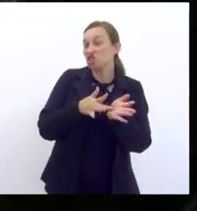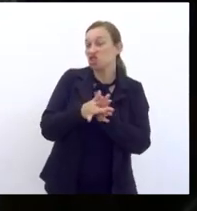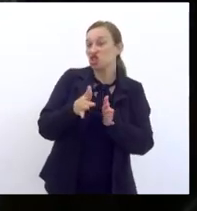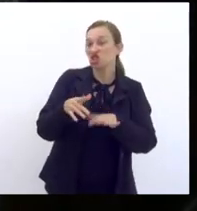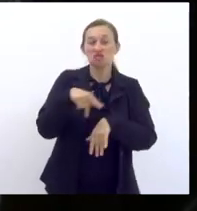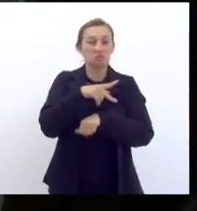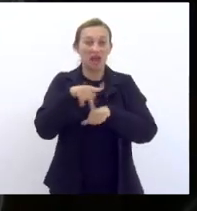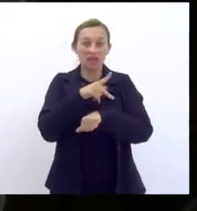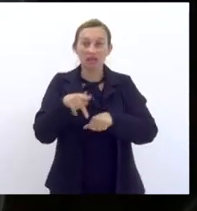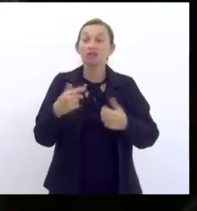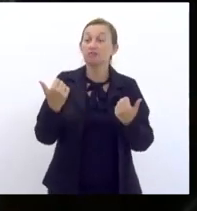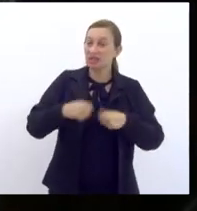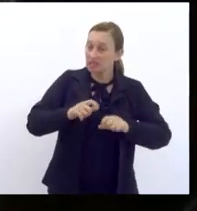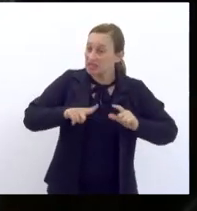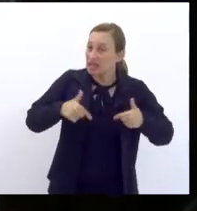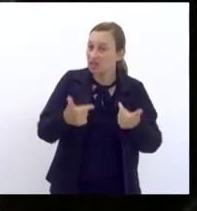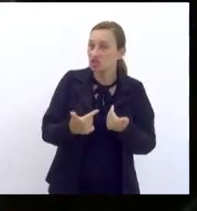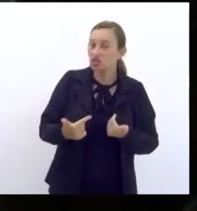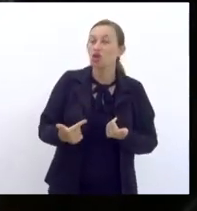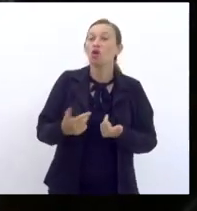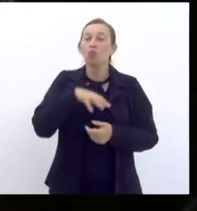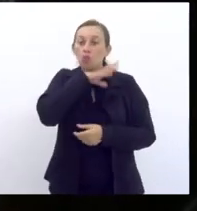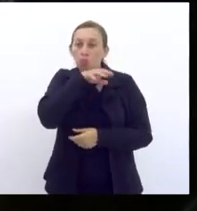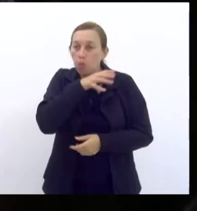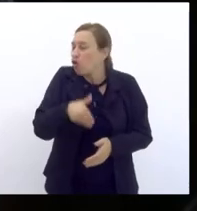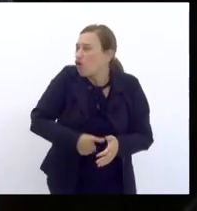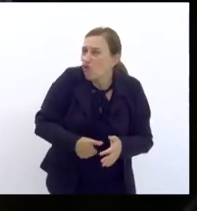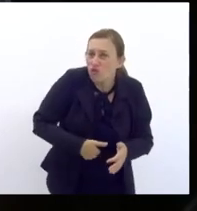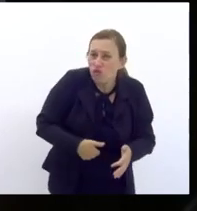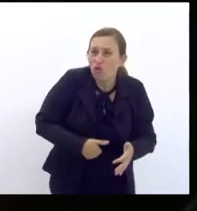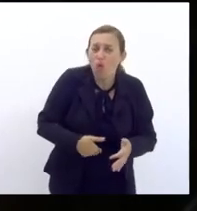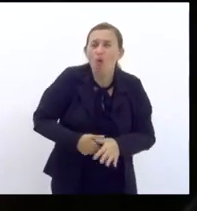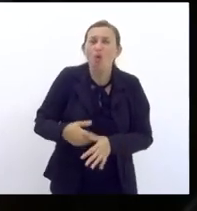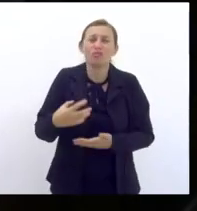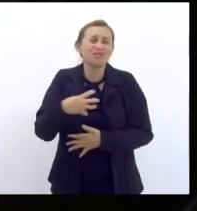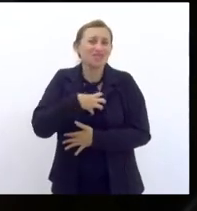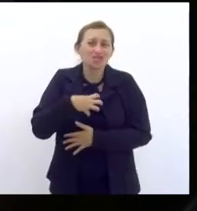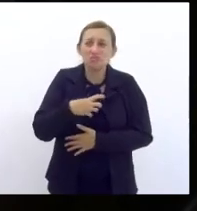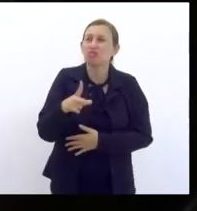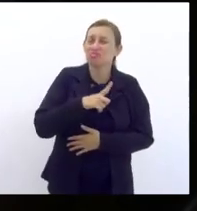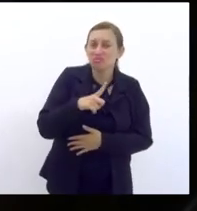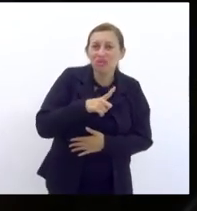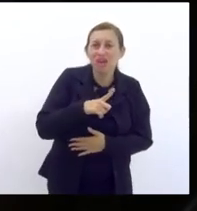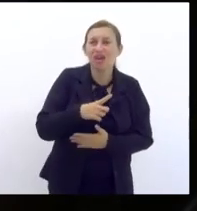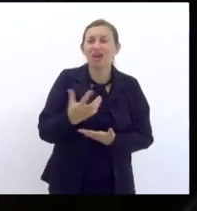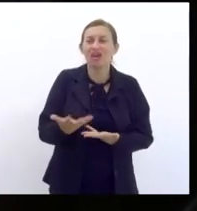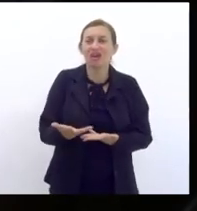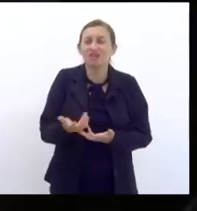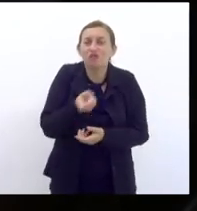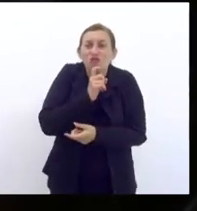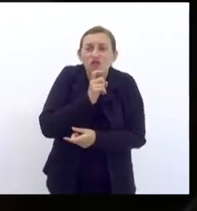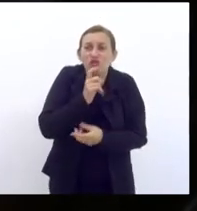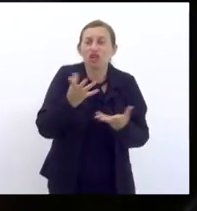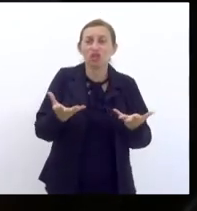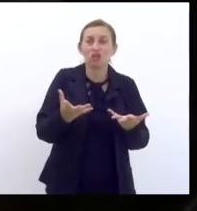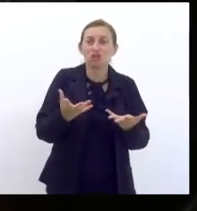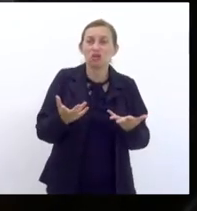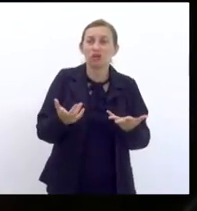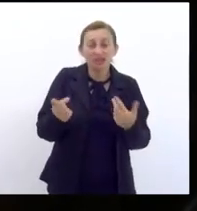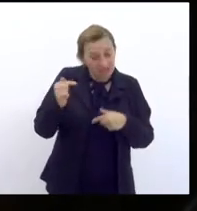que ser um país Sério que o animal sente fome sente frio sente medo tem sentimentos e tá de passagem conosco nesse plano terreno